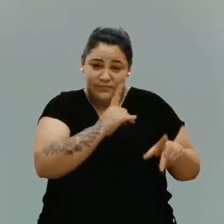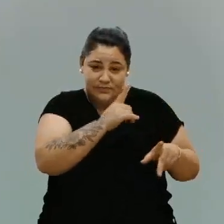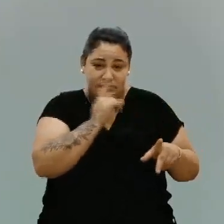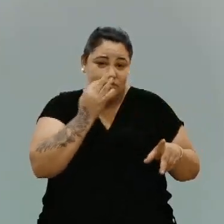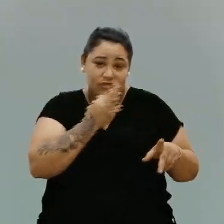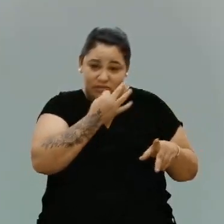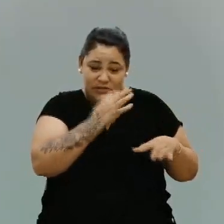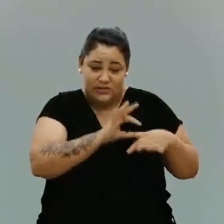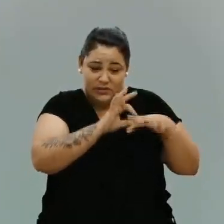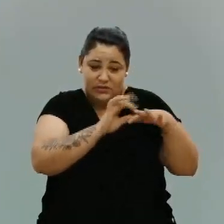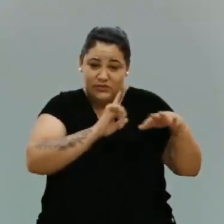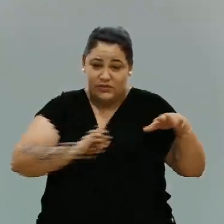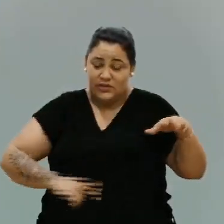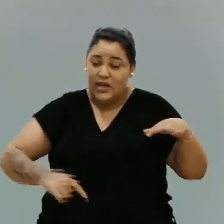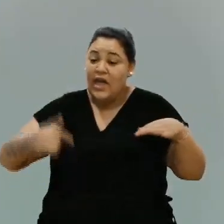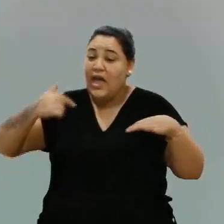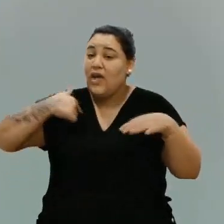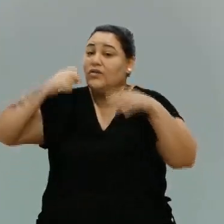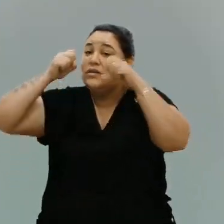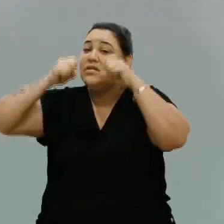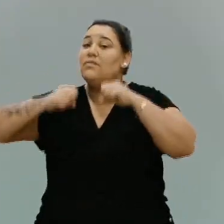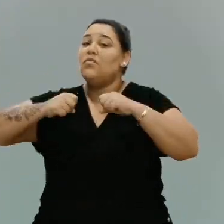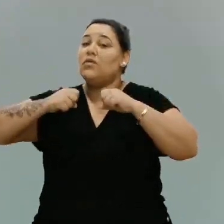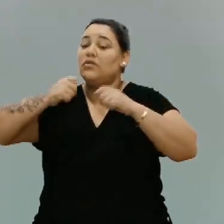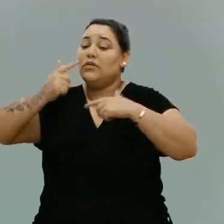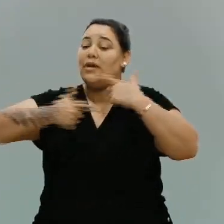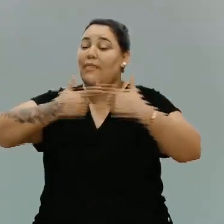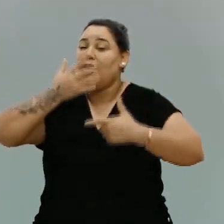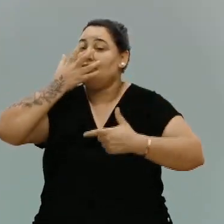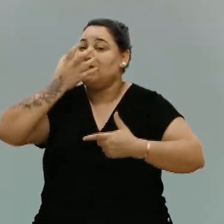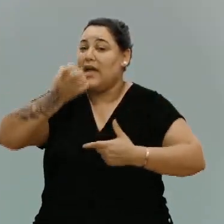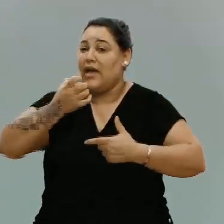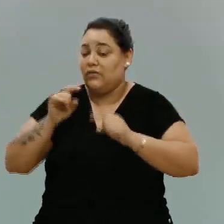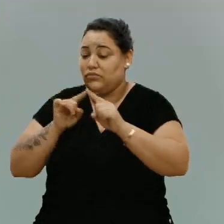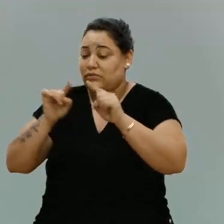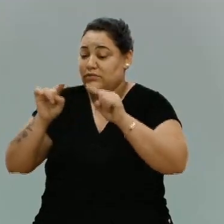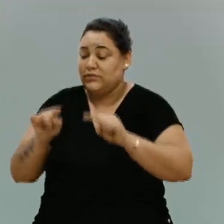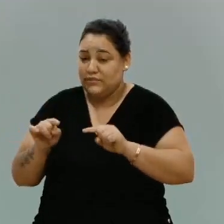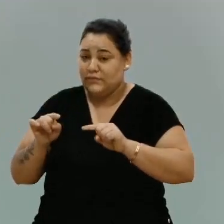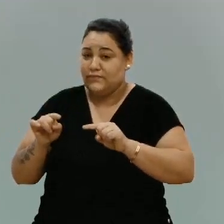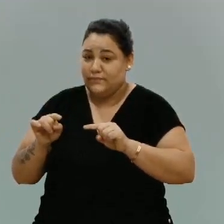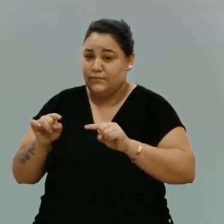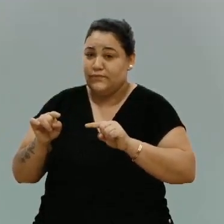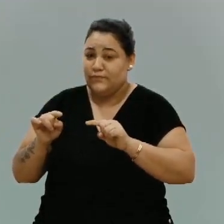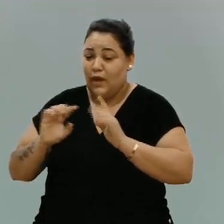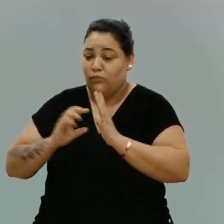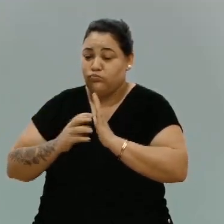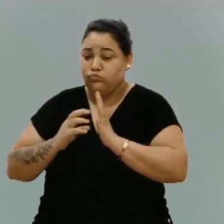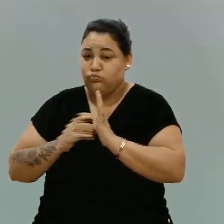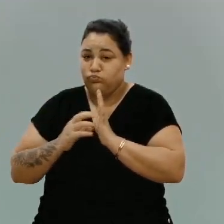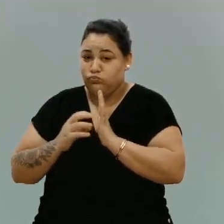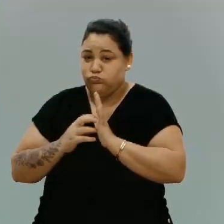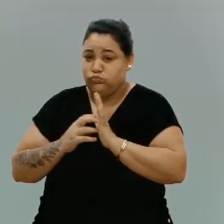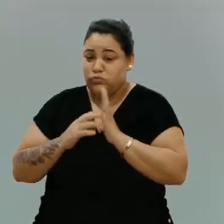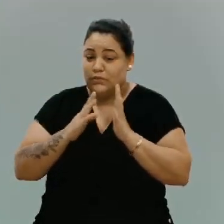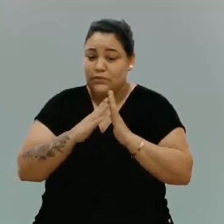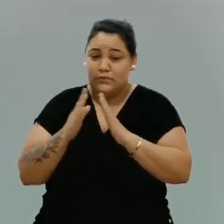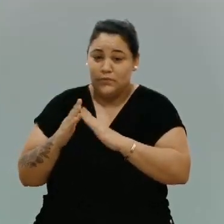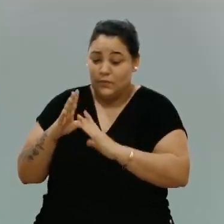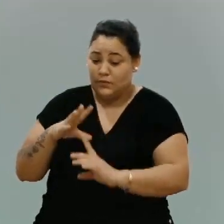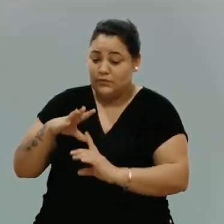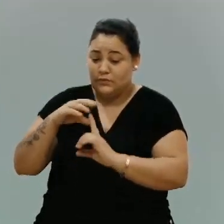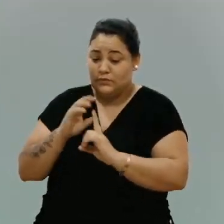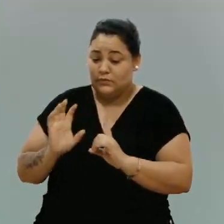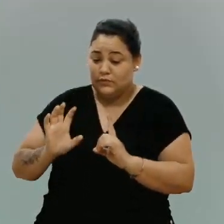fui testemunha do trabalho sério dos servidores da habitação, principalmente do setor social, onde